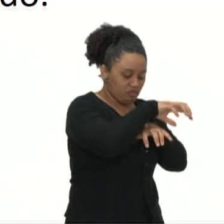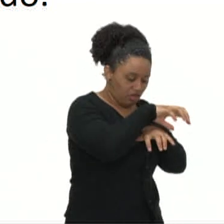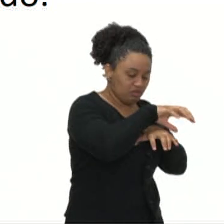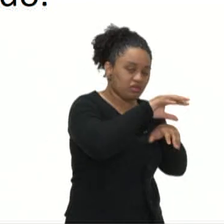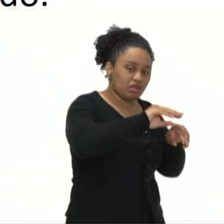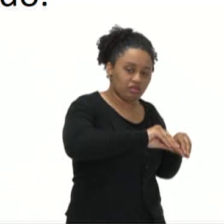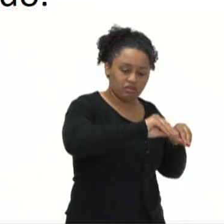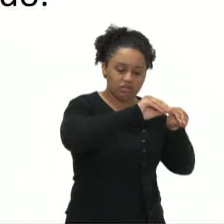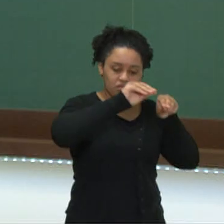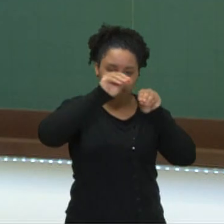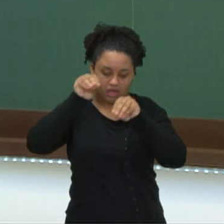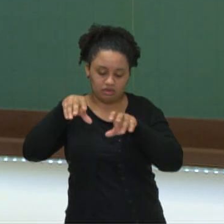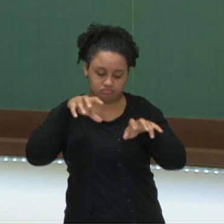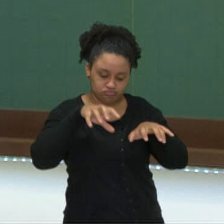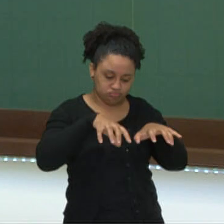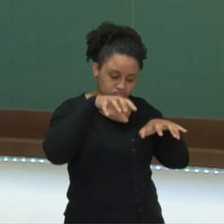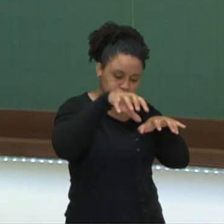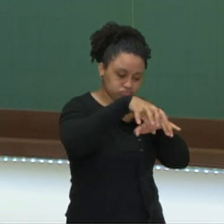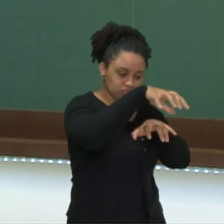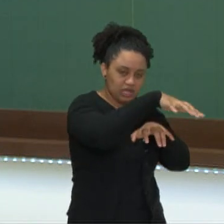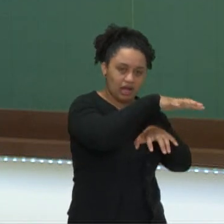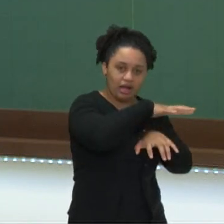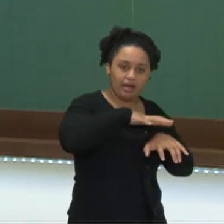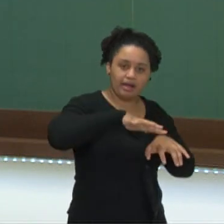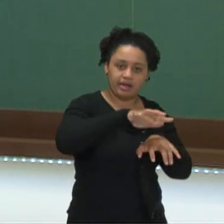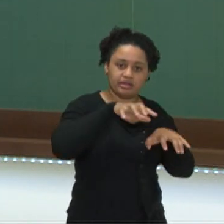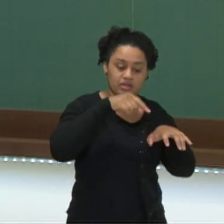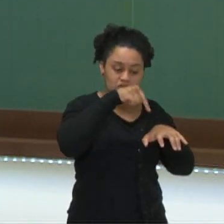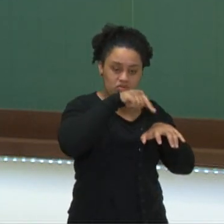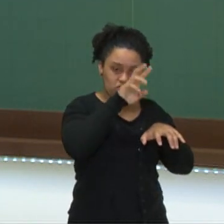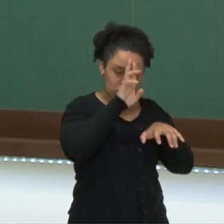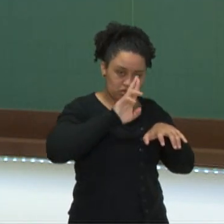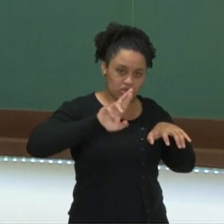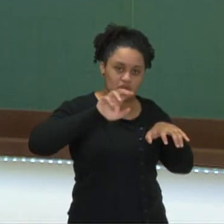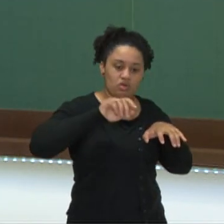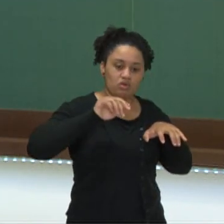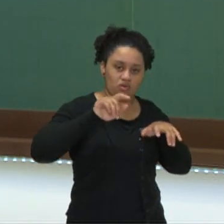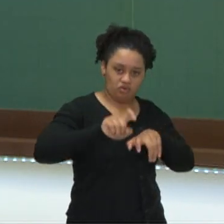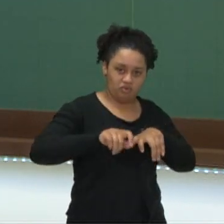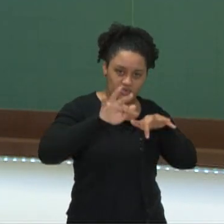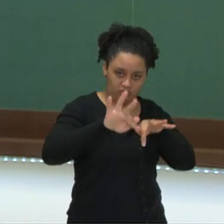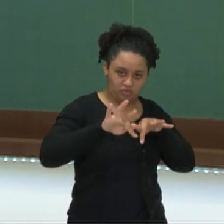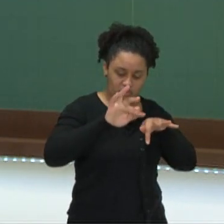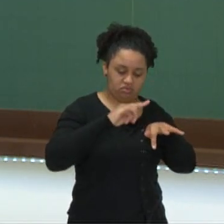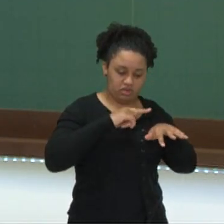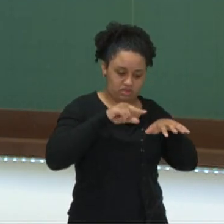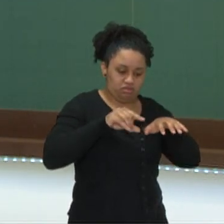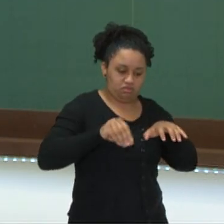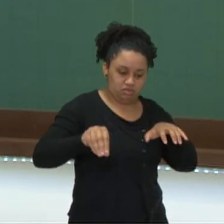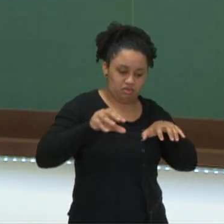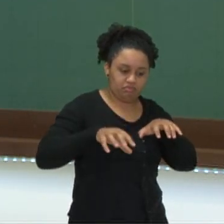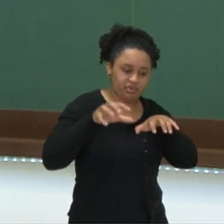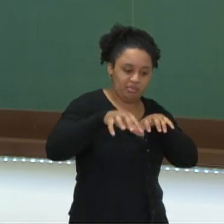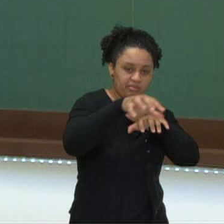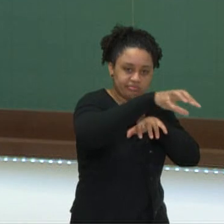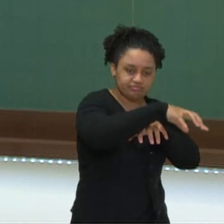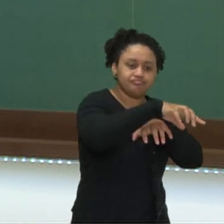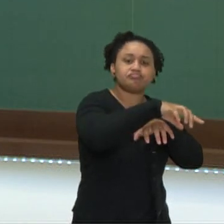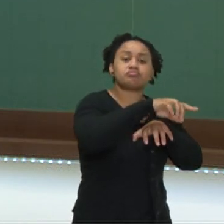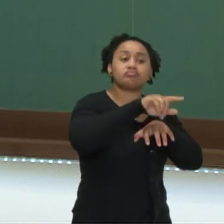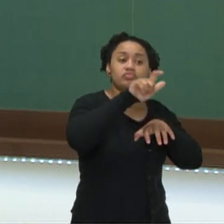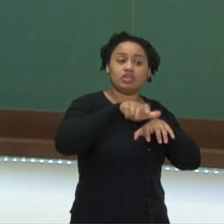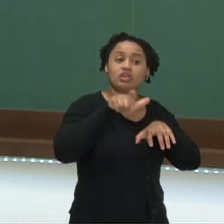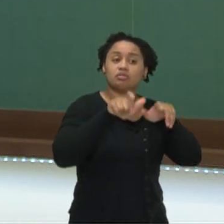tem o feudo ali, né, região onde tem um senhor feudal, um dono de uma terra, e os burgos, eles vão sair